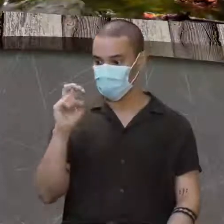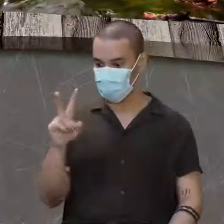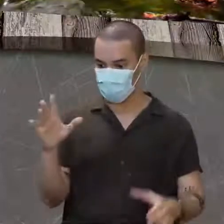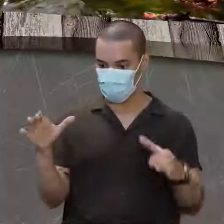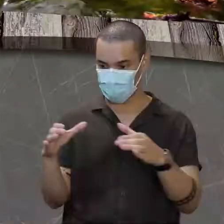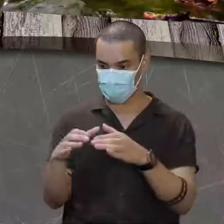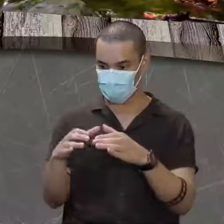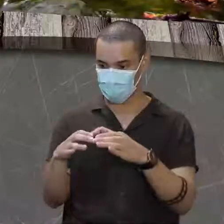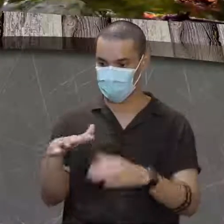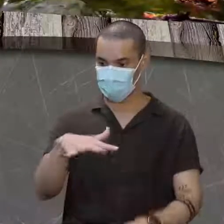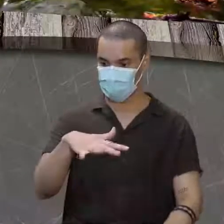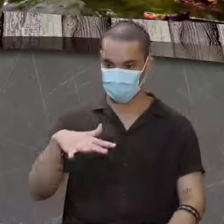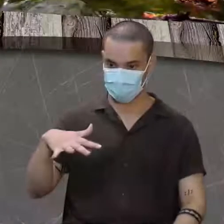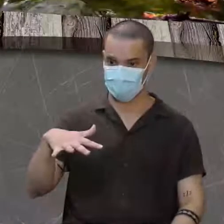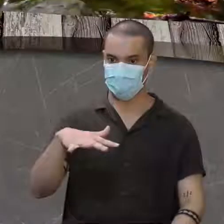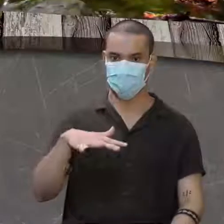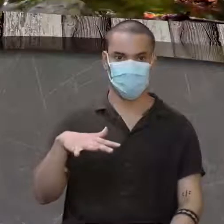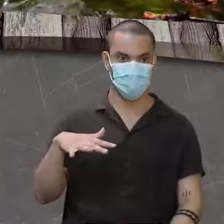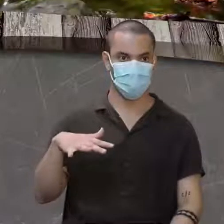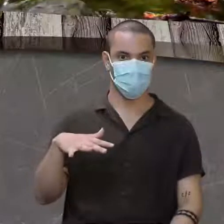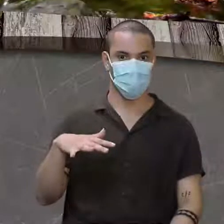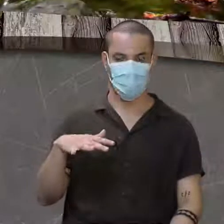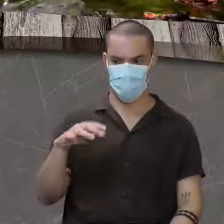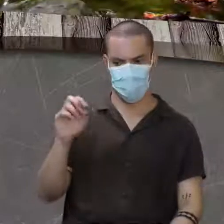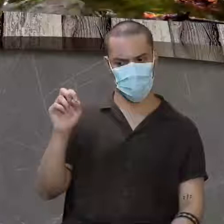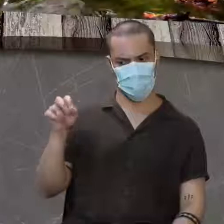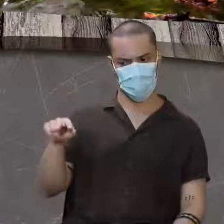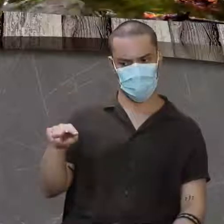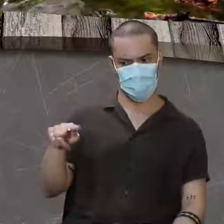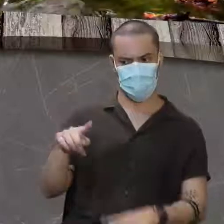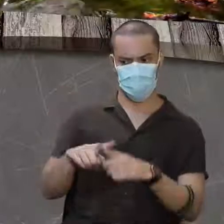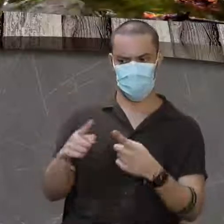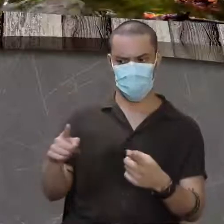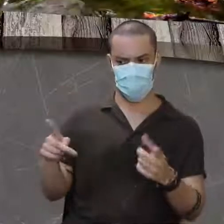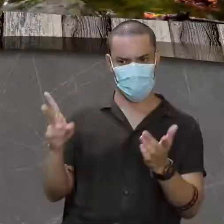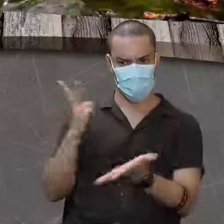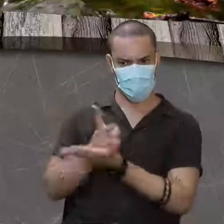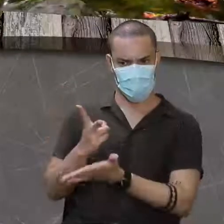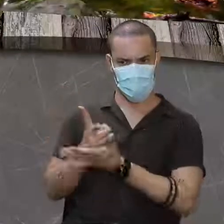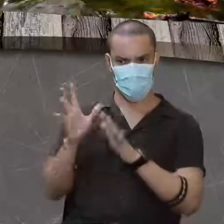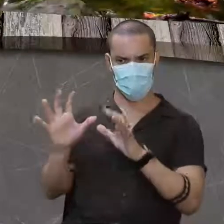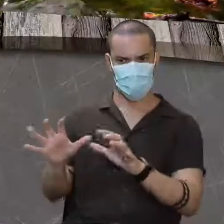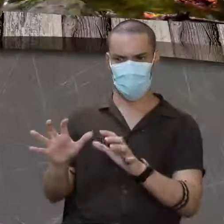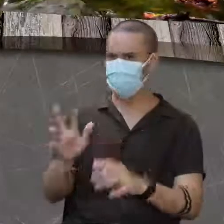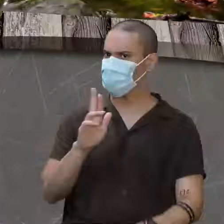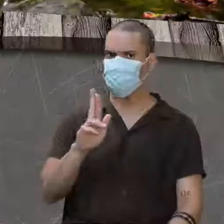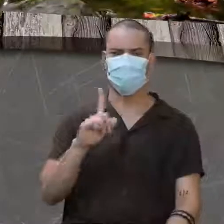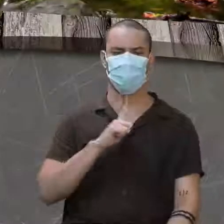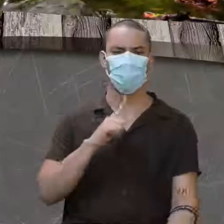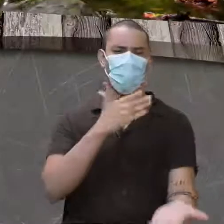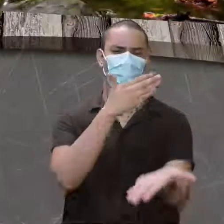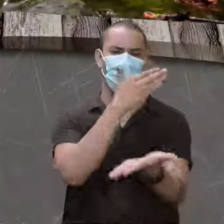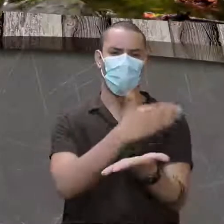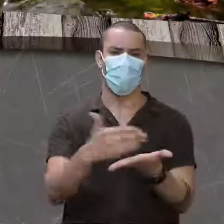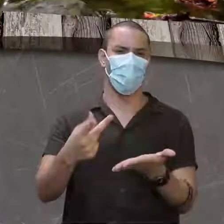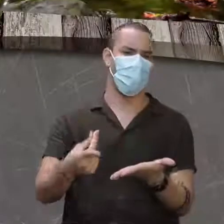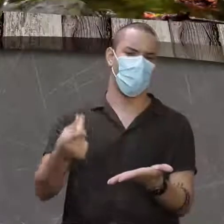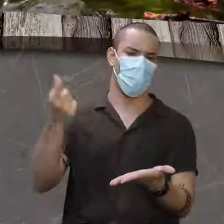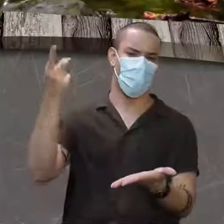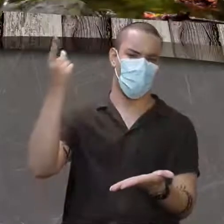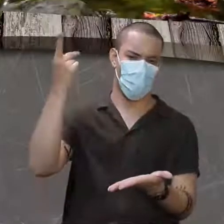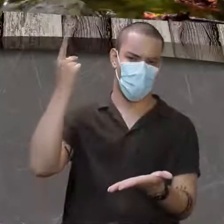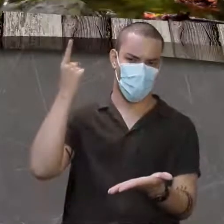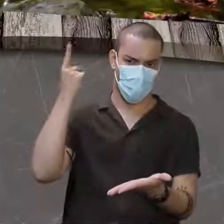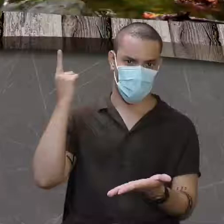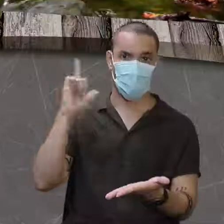determinado ambiente, esse ambiente não estava sempre daquele jeito. Ele teve um início.